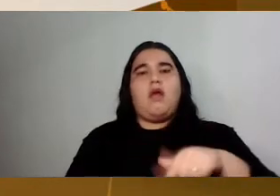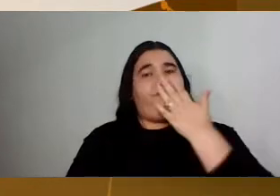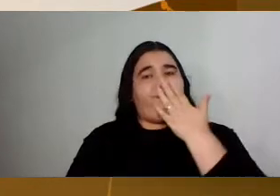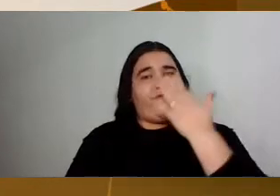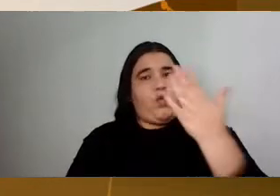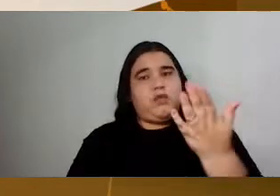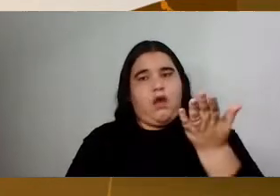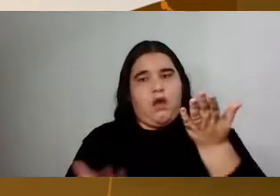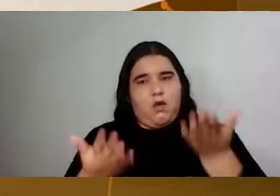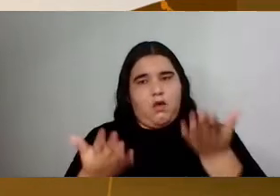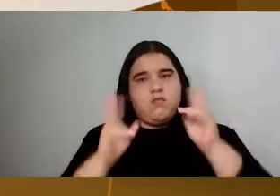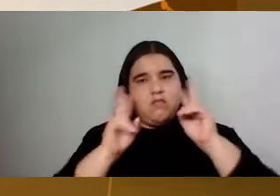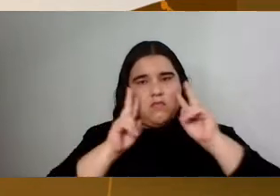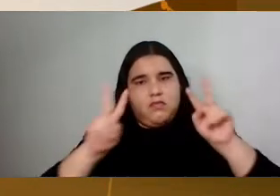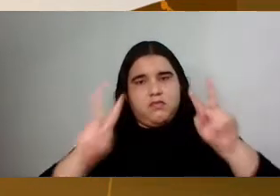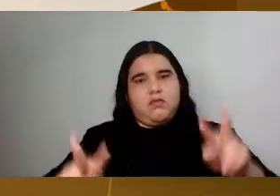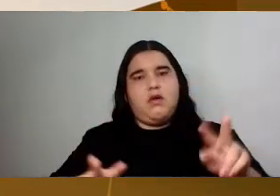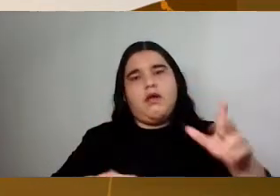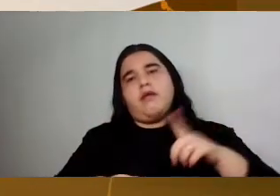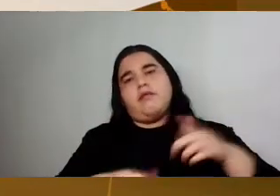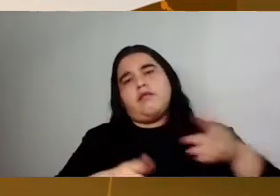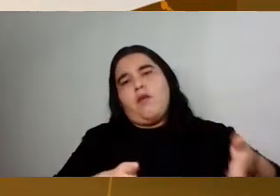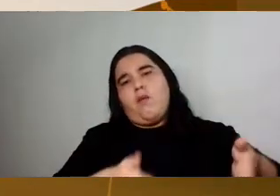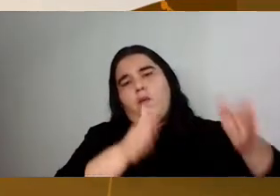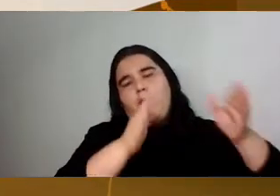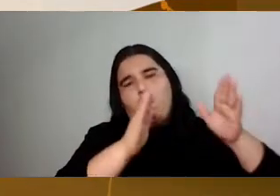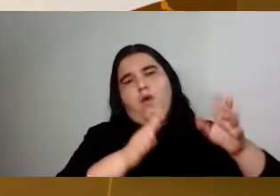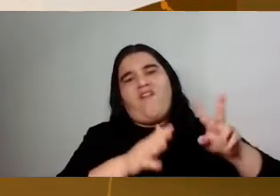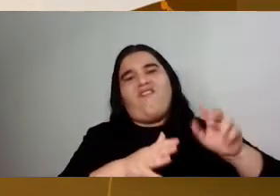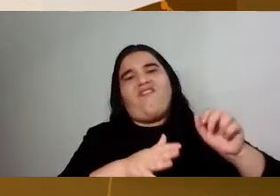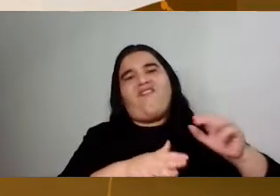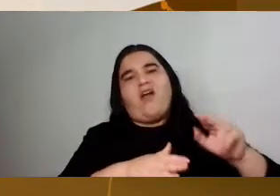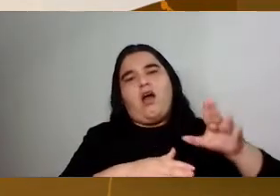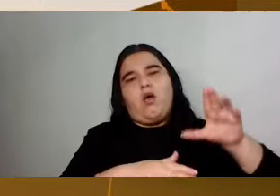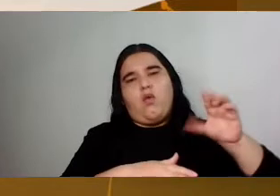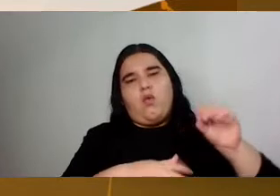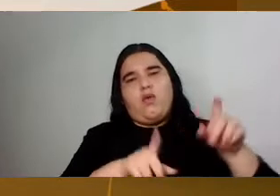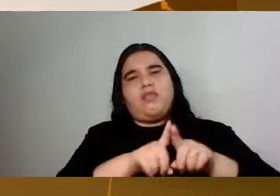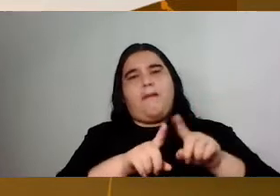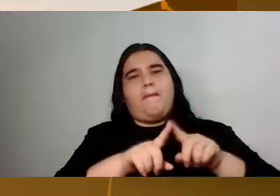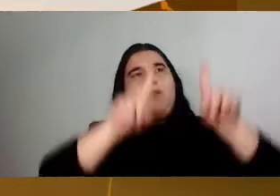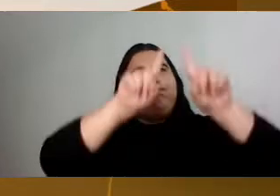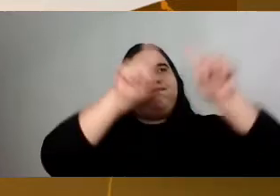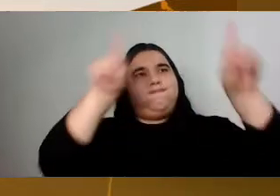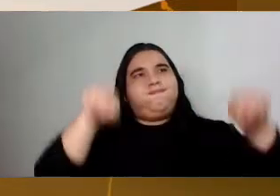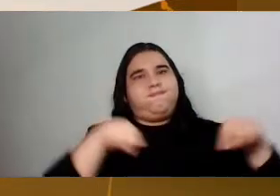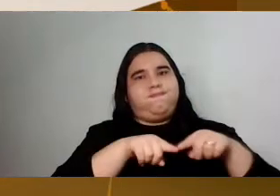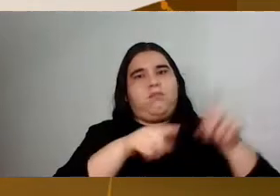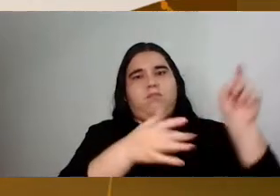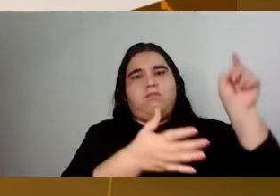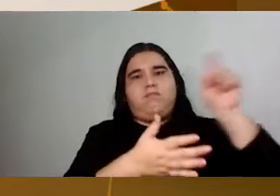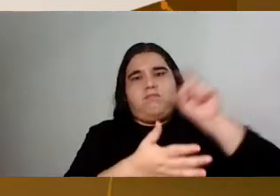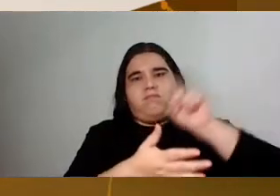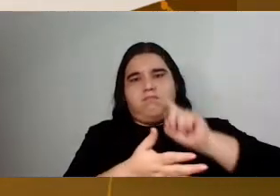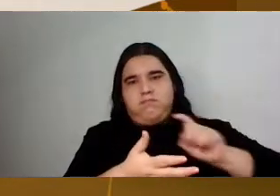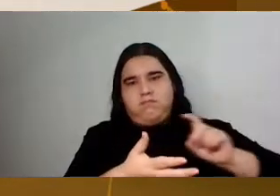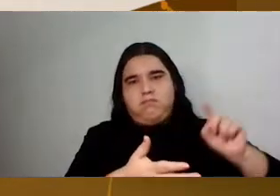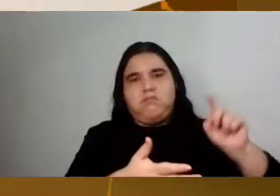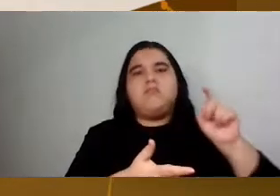nós temos aqui a câmara de vácuo, o painel onde você tem um conjunto de botoeira para comandar por modo